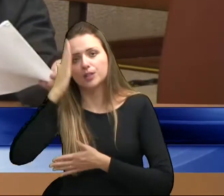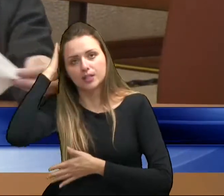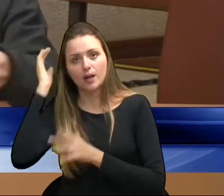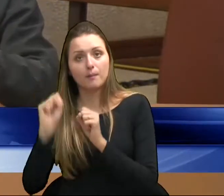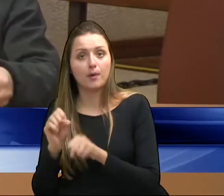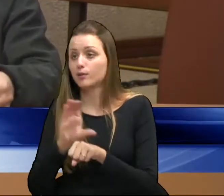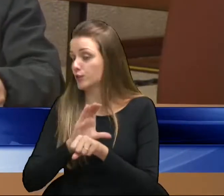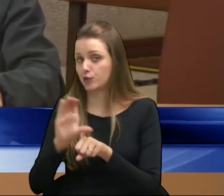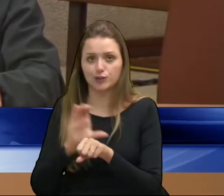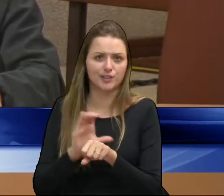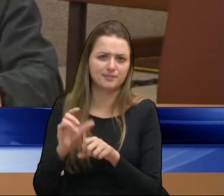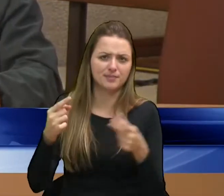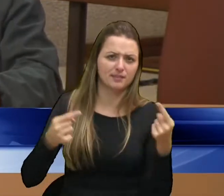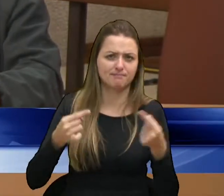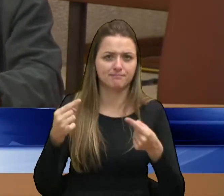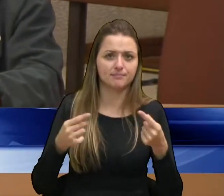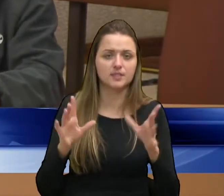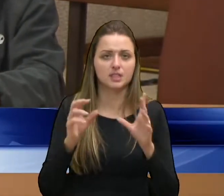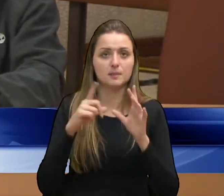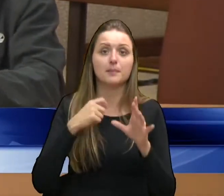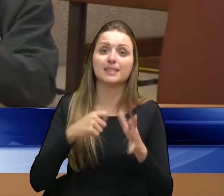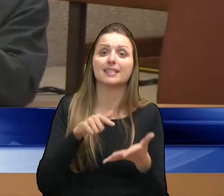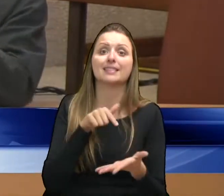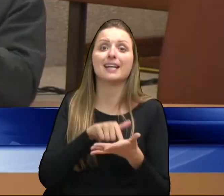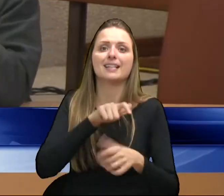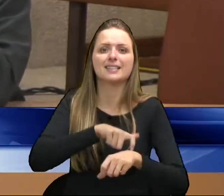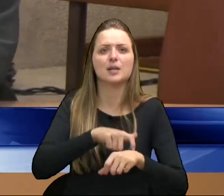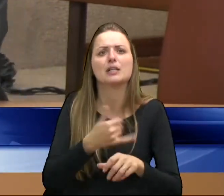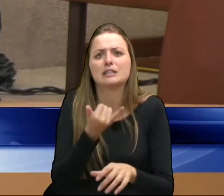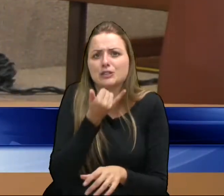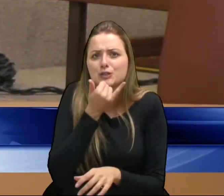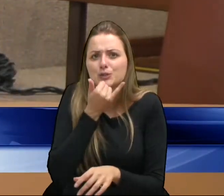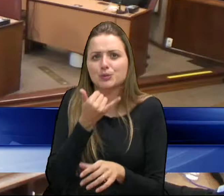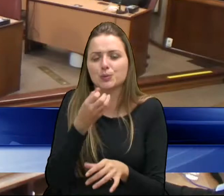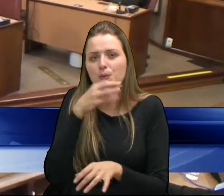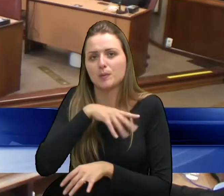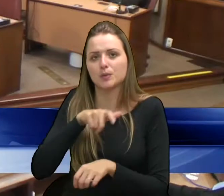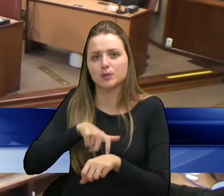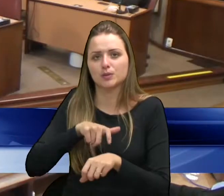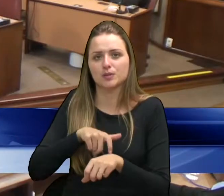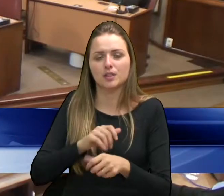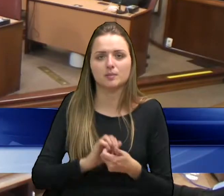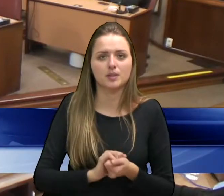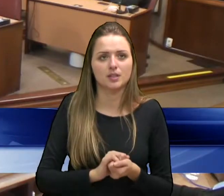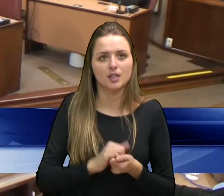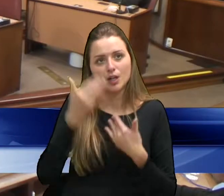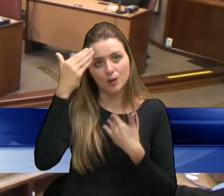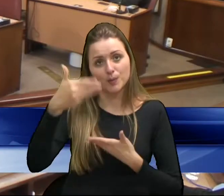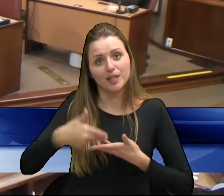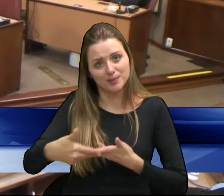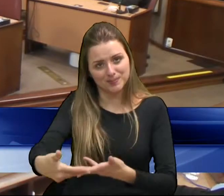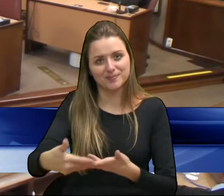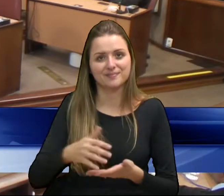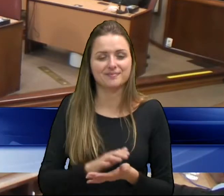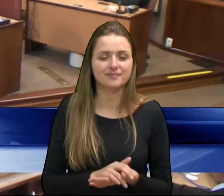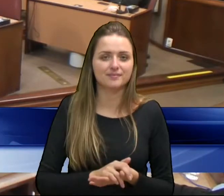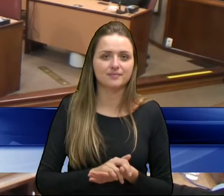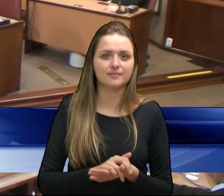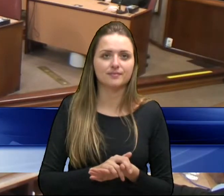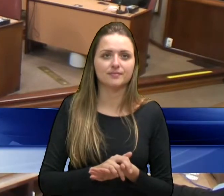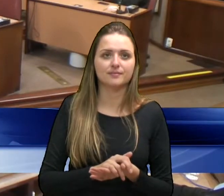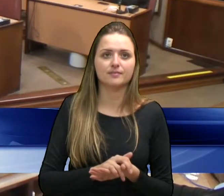seja, tá? Tem que botar prazo. Obrigado, desculpe abusar. Muito obrigado pelo convite.